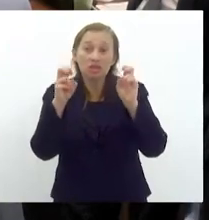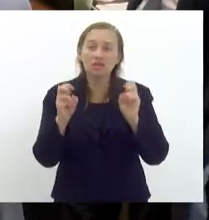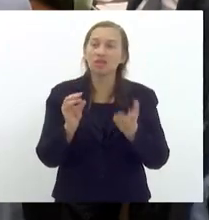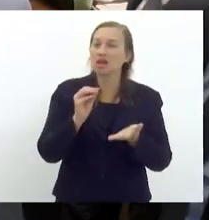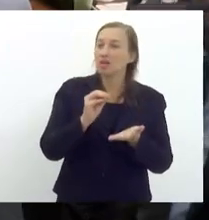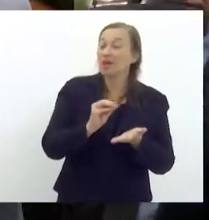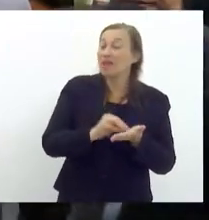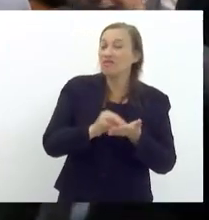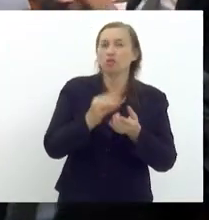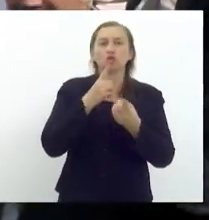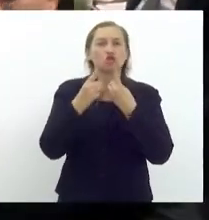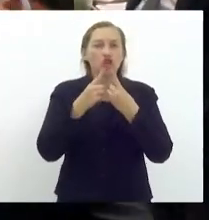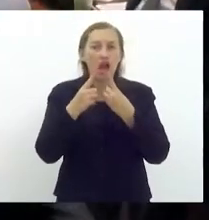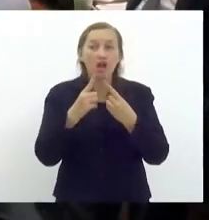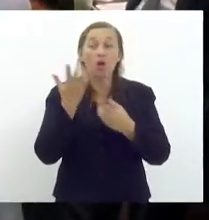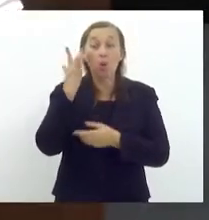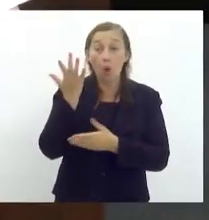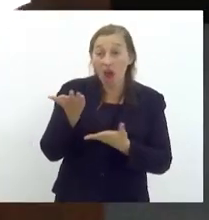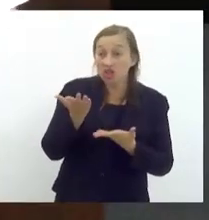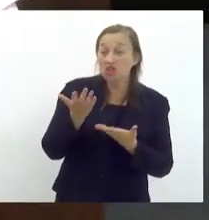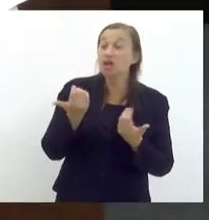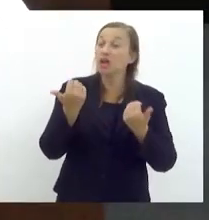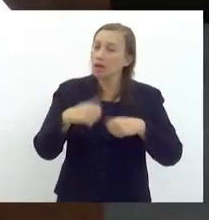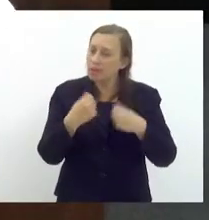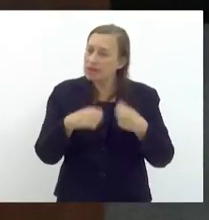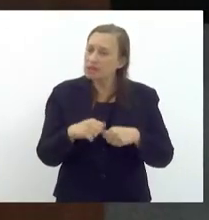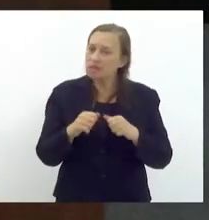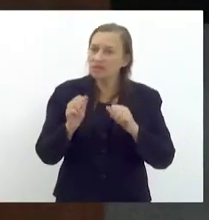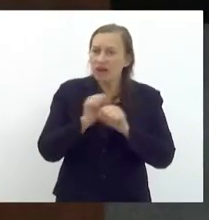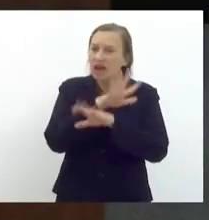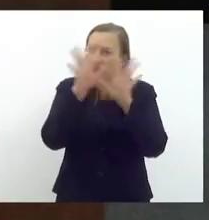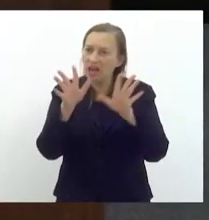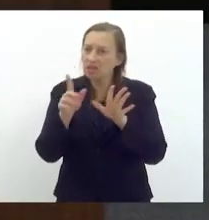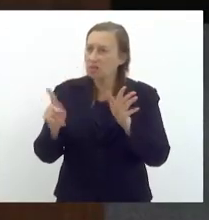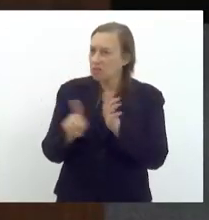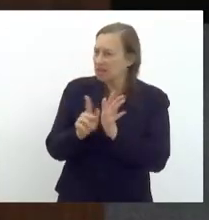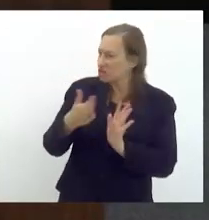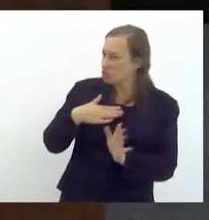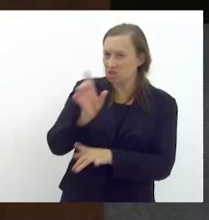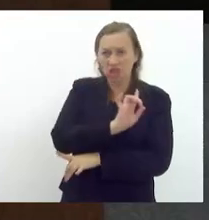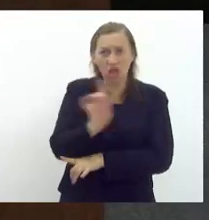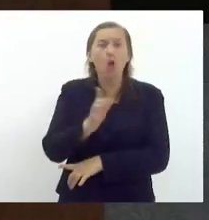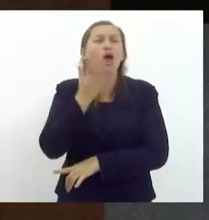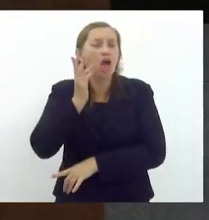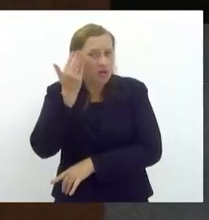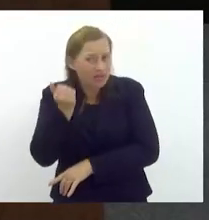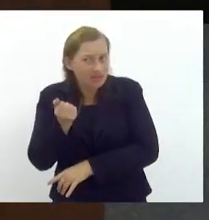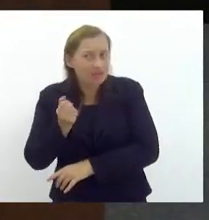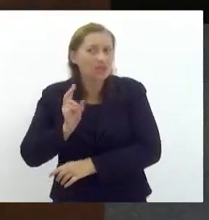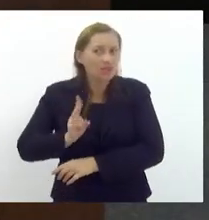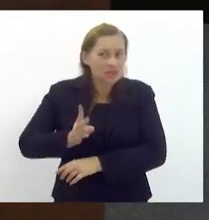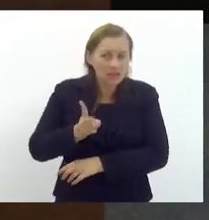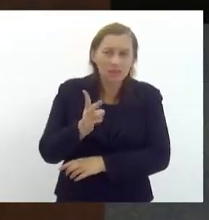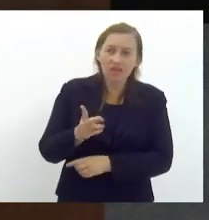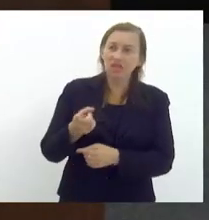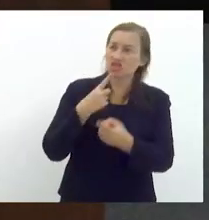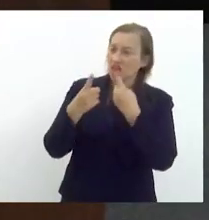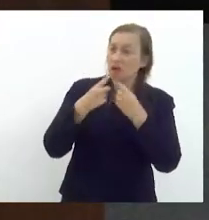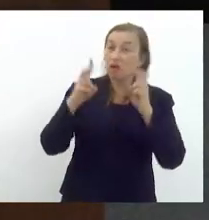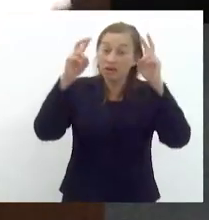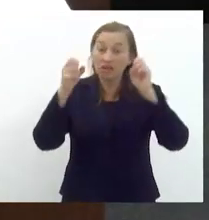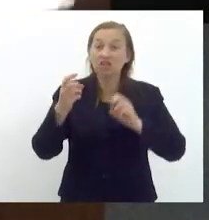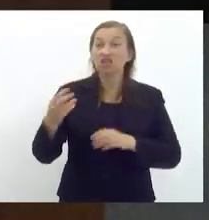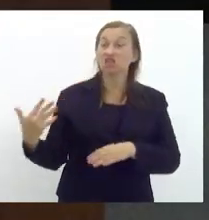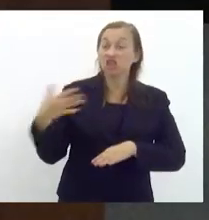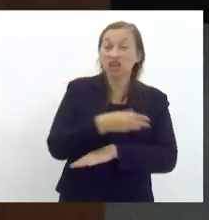ausência de diálogo e eu acho que é preciso ficar nítido que ela não veio da minha parte eu sempre quis dialogar sobre o tema eu cheguei aqui